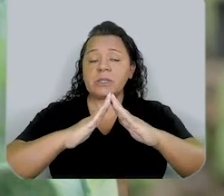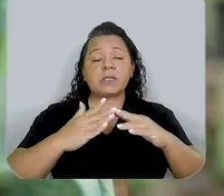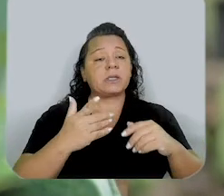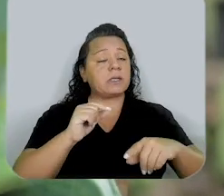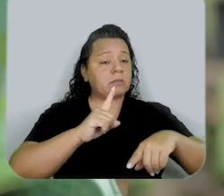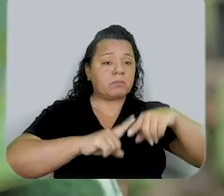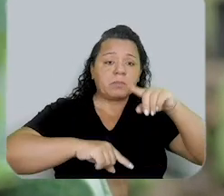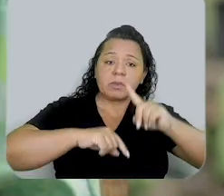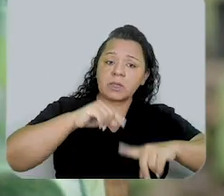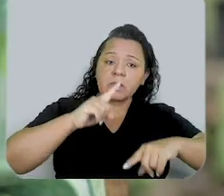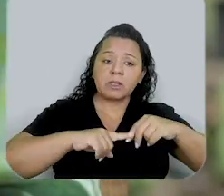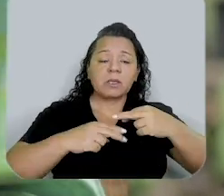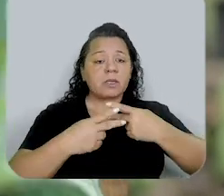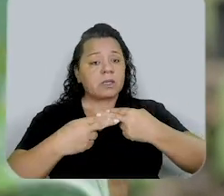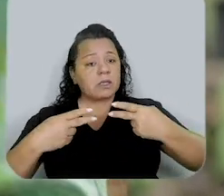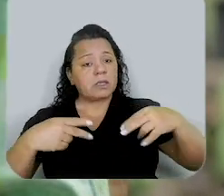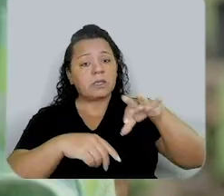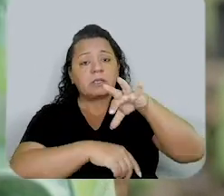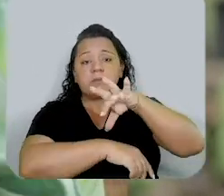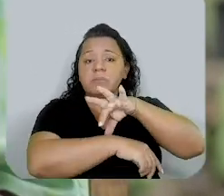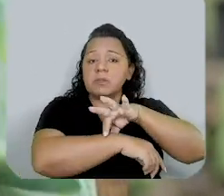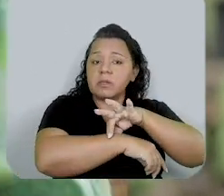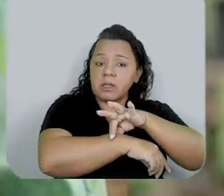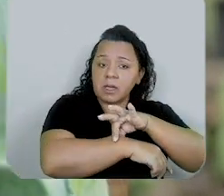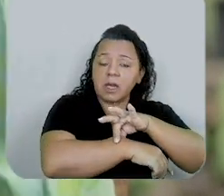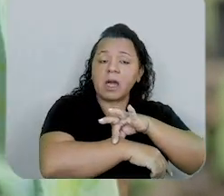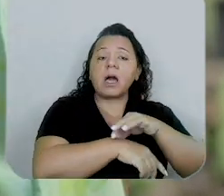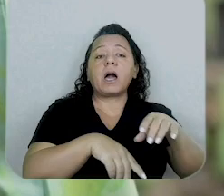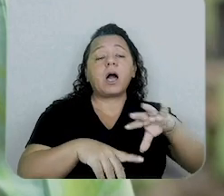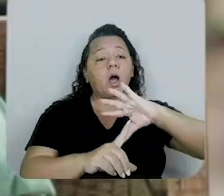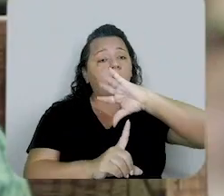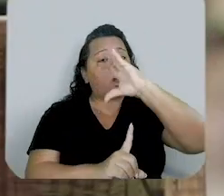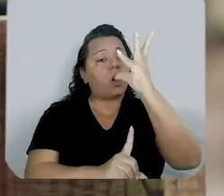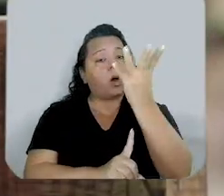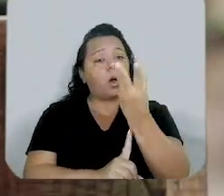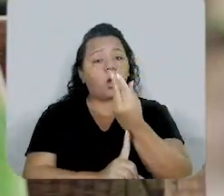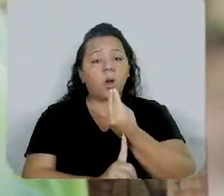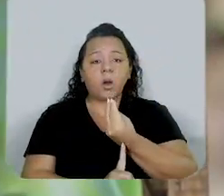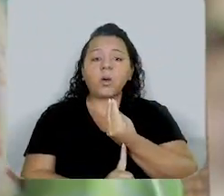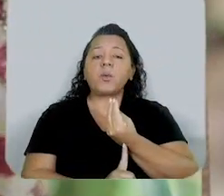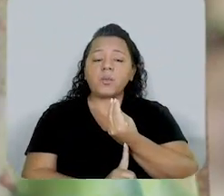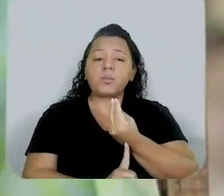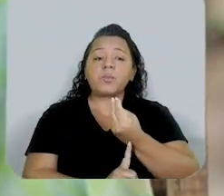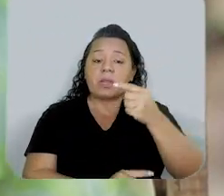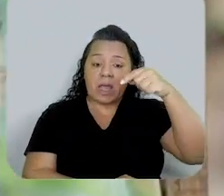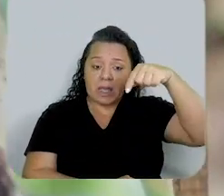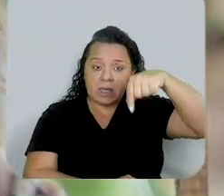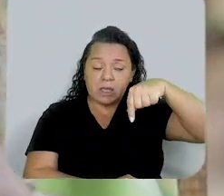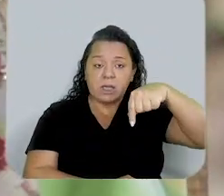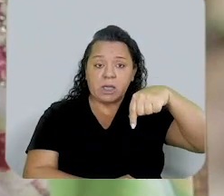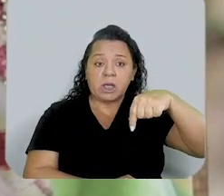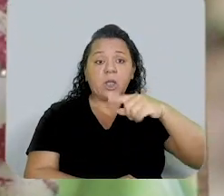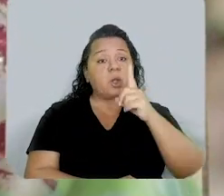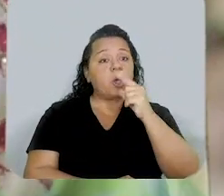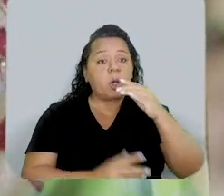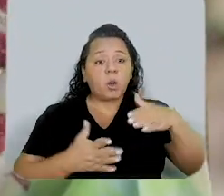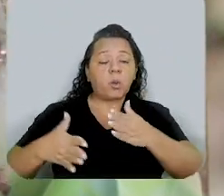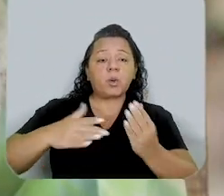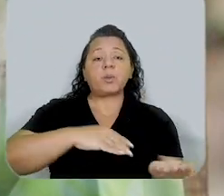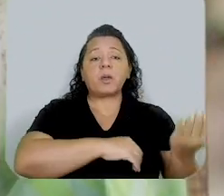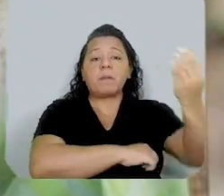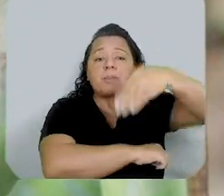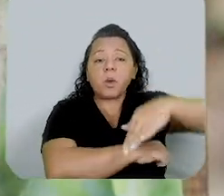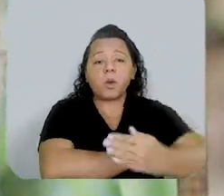Tanto material, carnal, como espiritual. Nós temos aqui no nosso rio, nós temos muito boto,